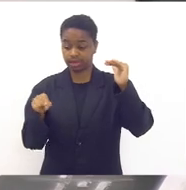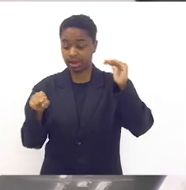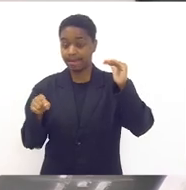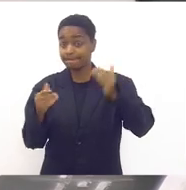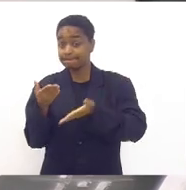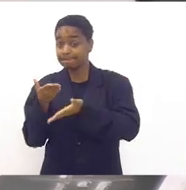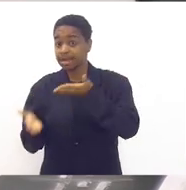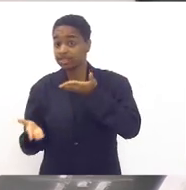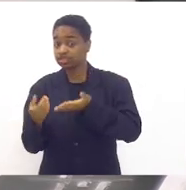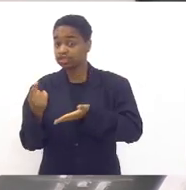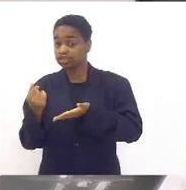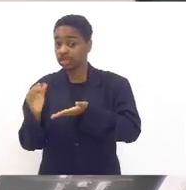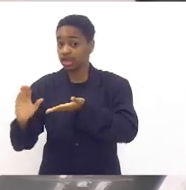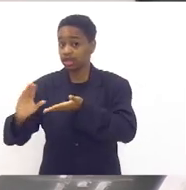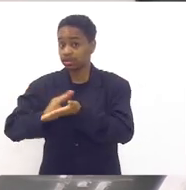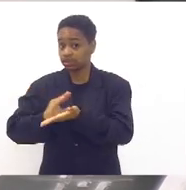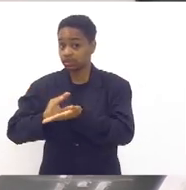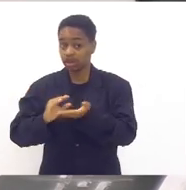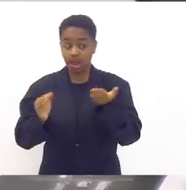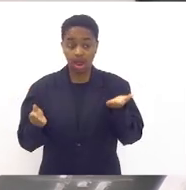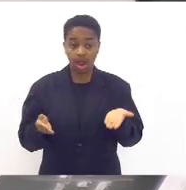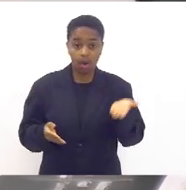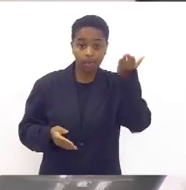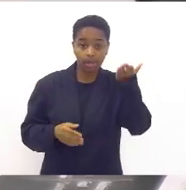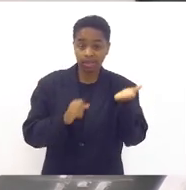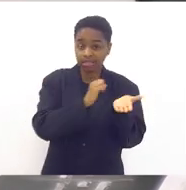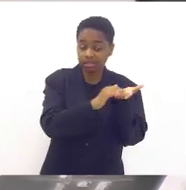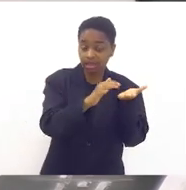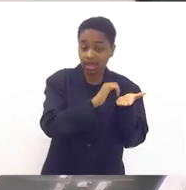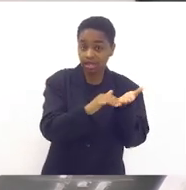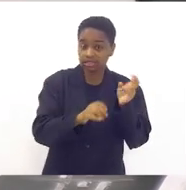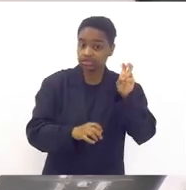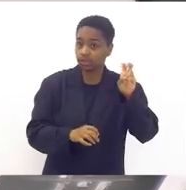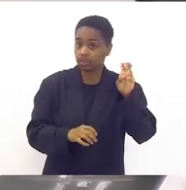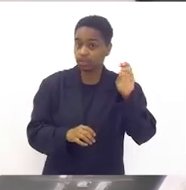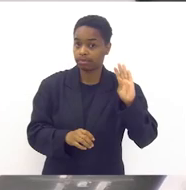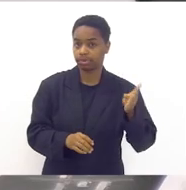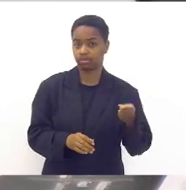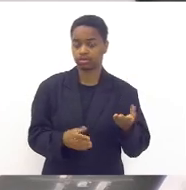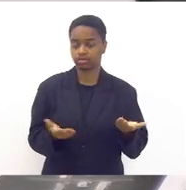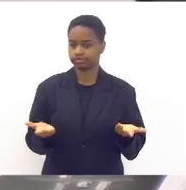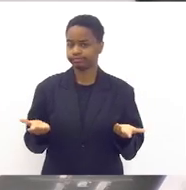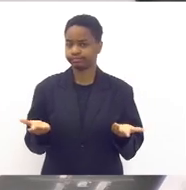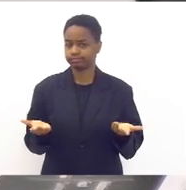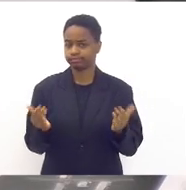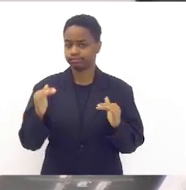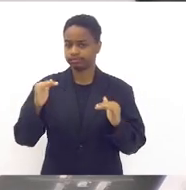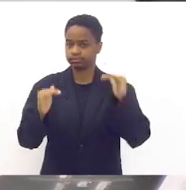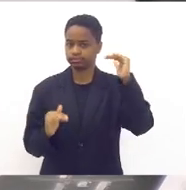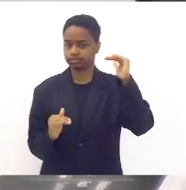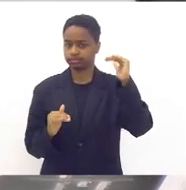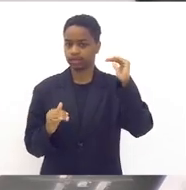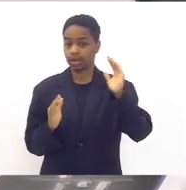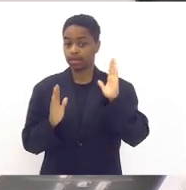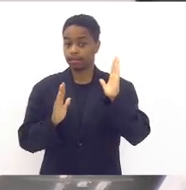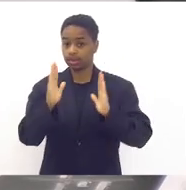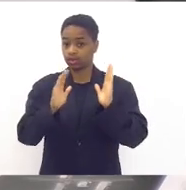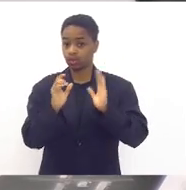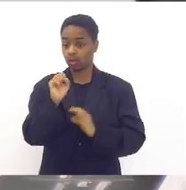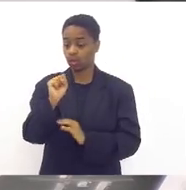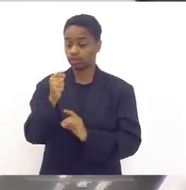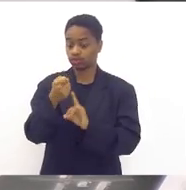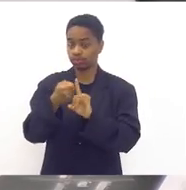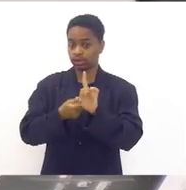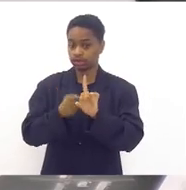4 bi de receita e aumenta 5 bi de despesa, né, nesses 8 meses que a gente está analisando,